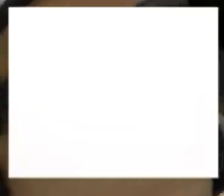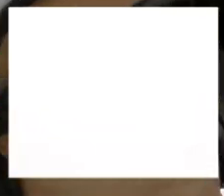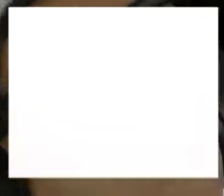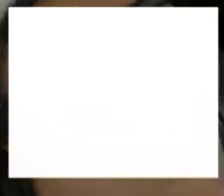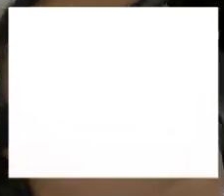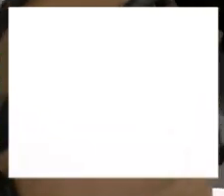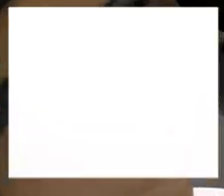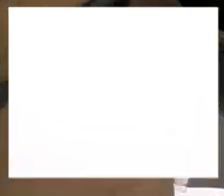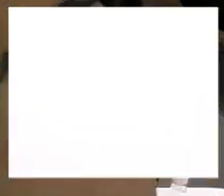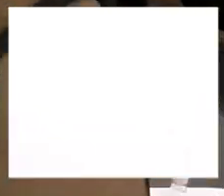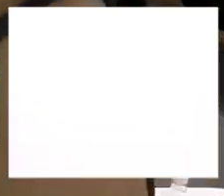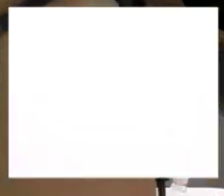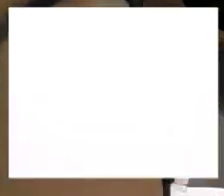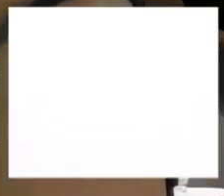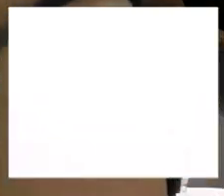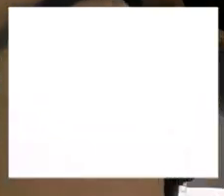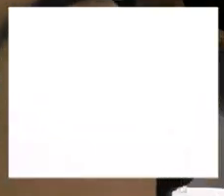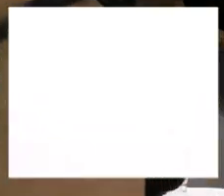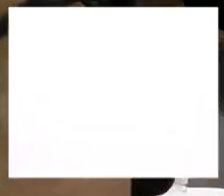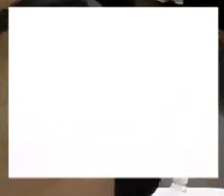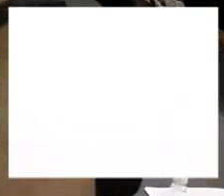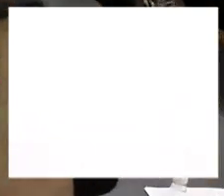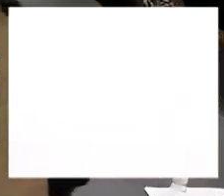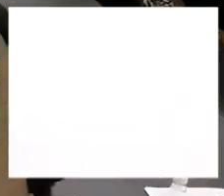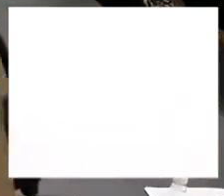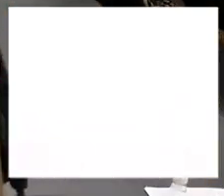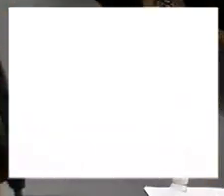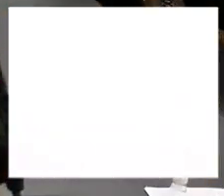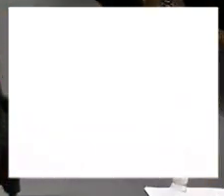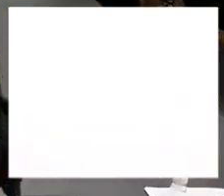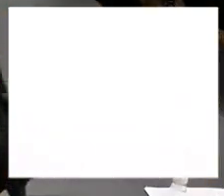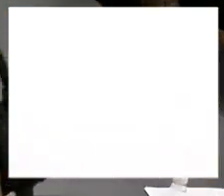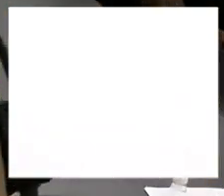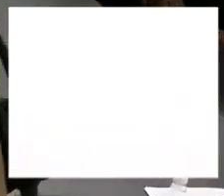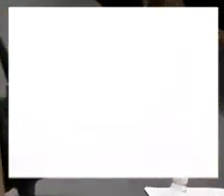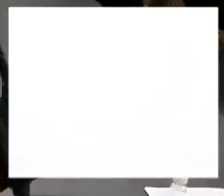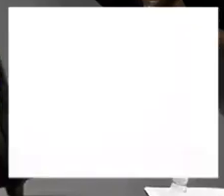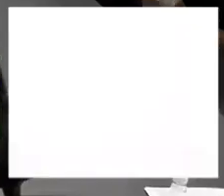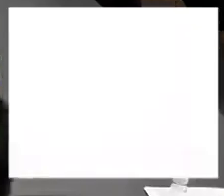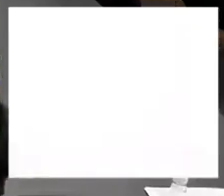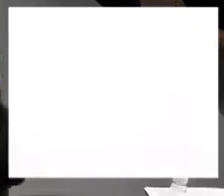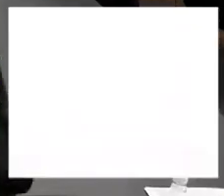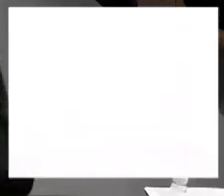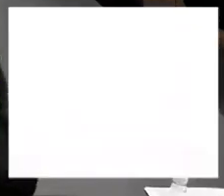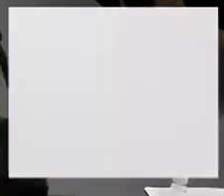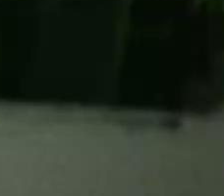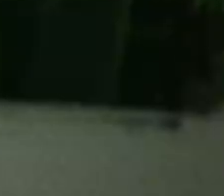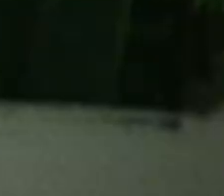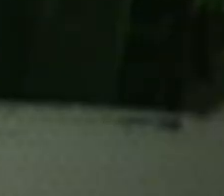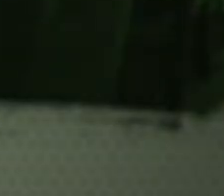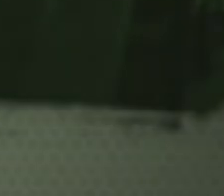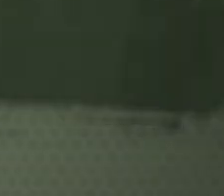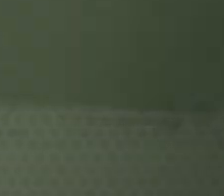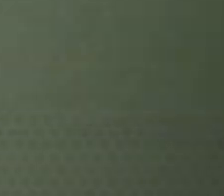Sou desse também.